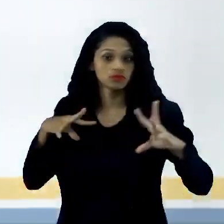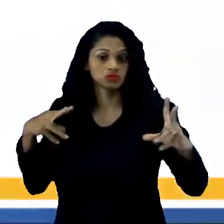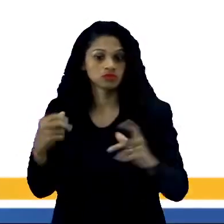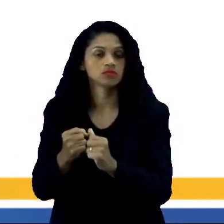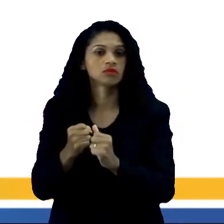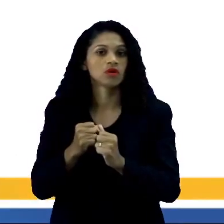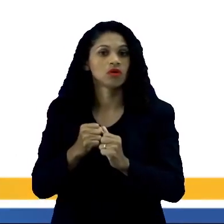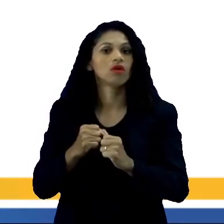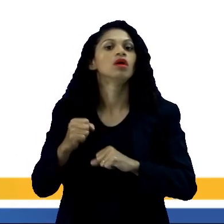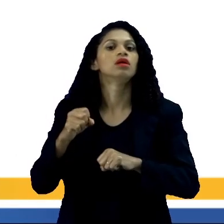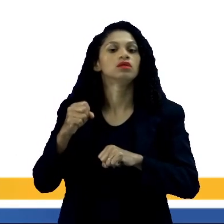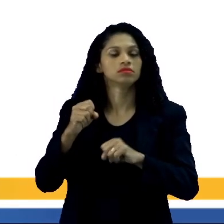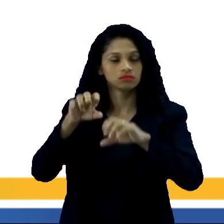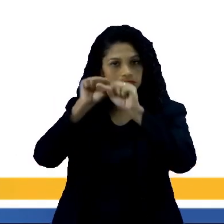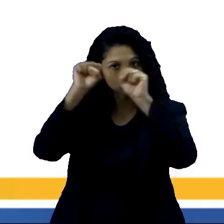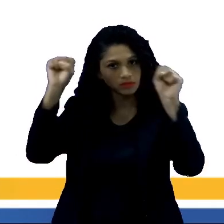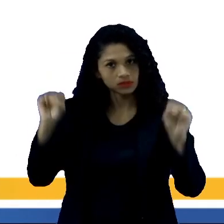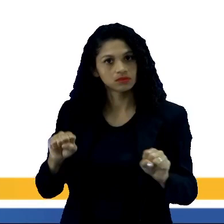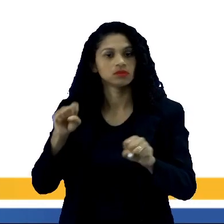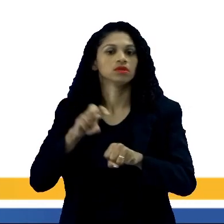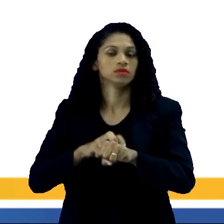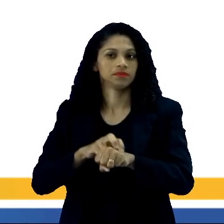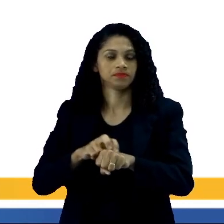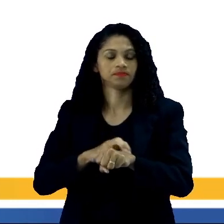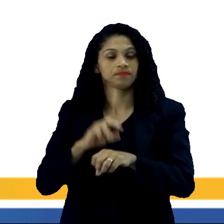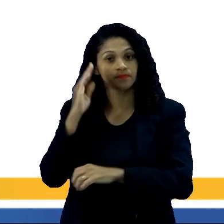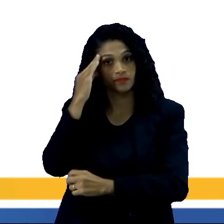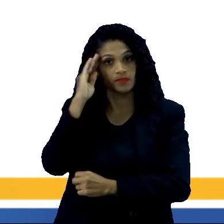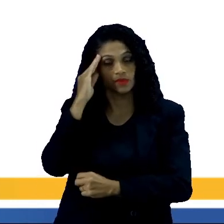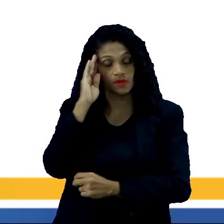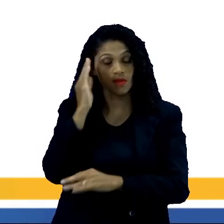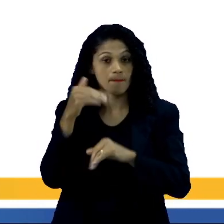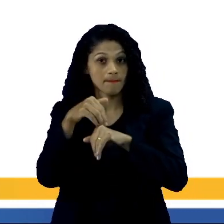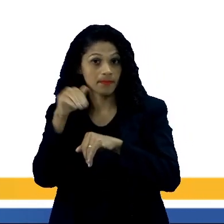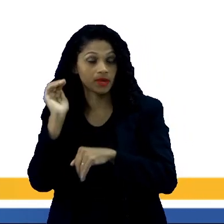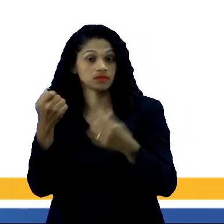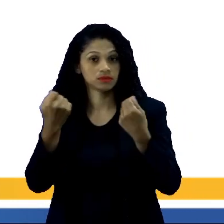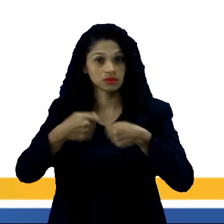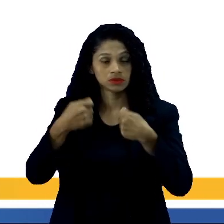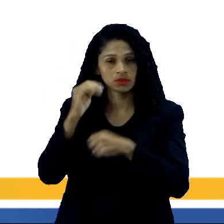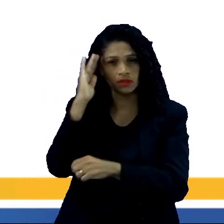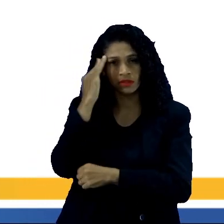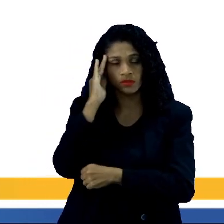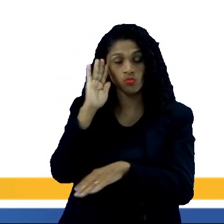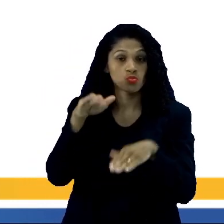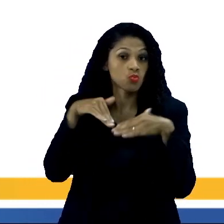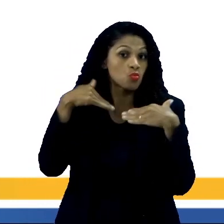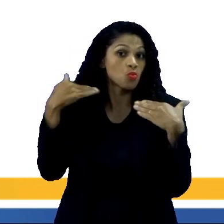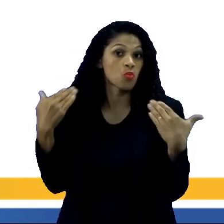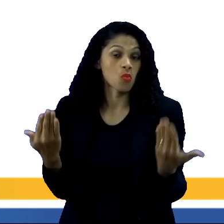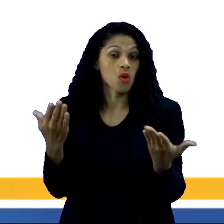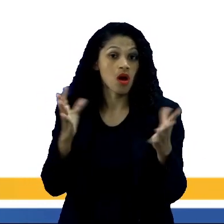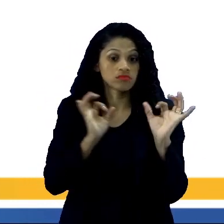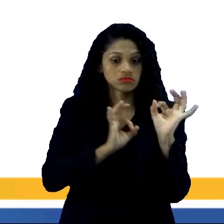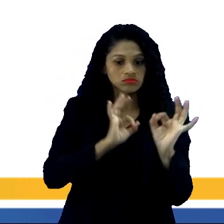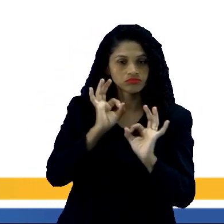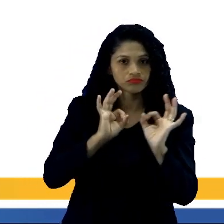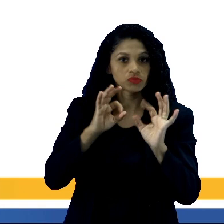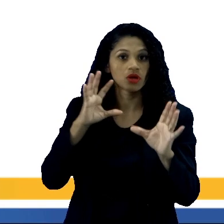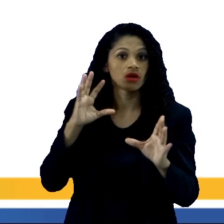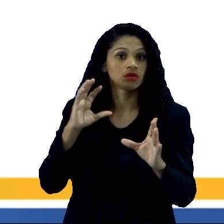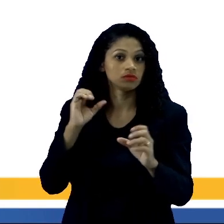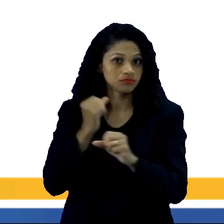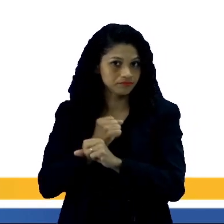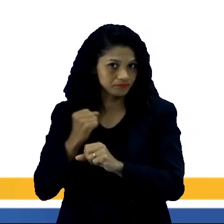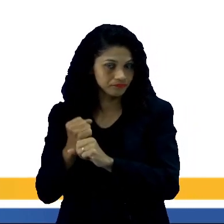nervoso. E aí, para a gente entender mais um pouquinho sobre ele, é preciso a gente entender qual que é a sua formação.